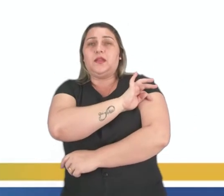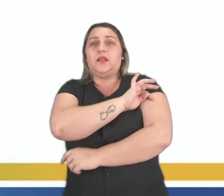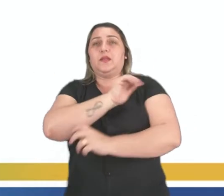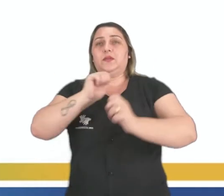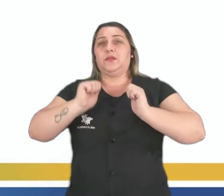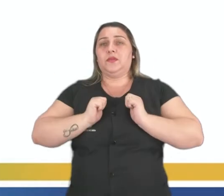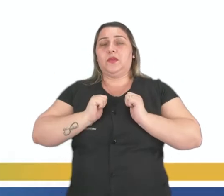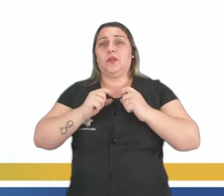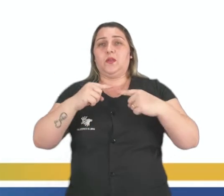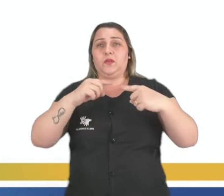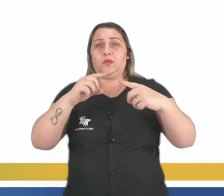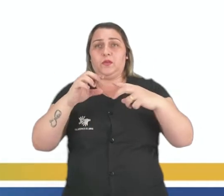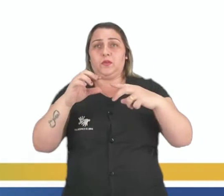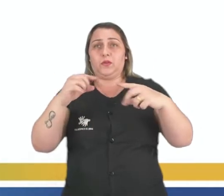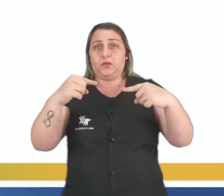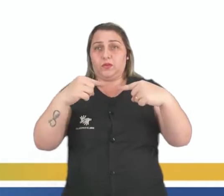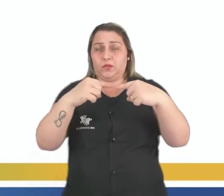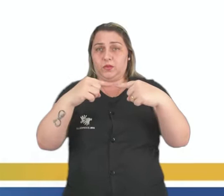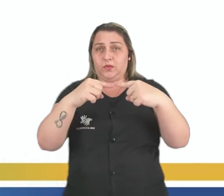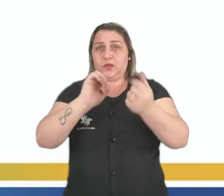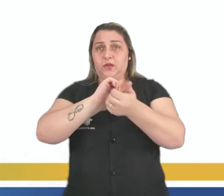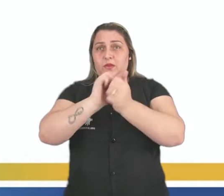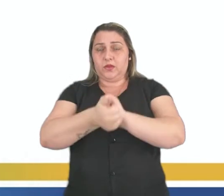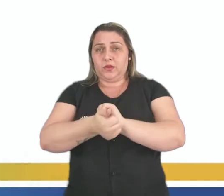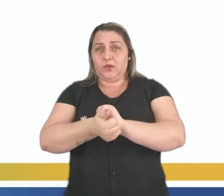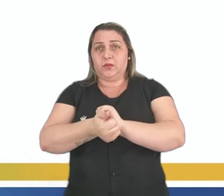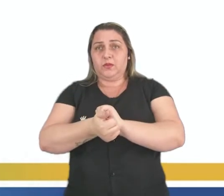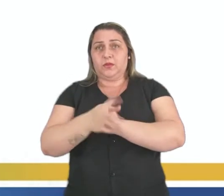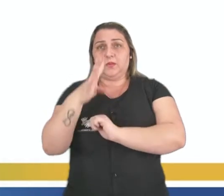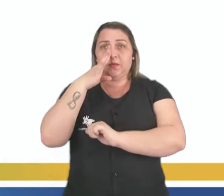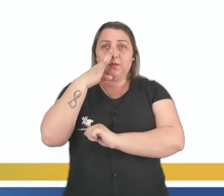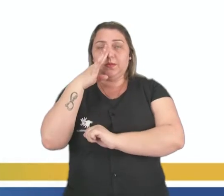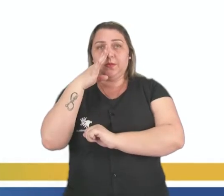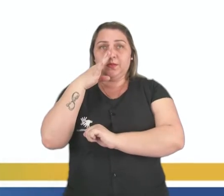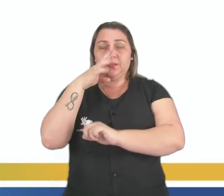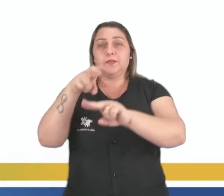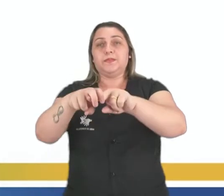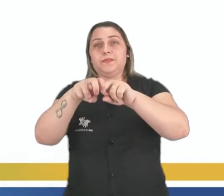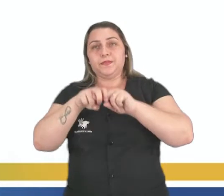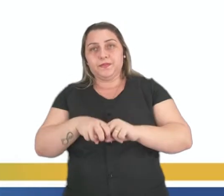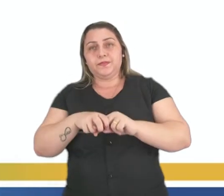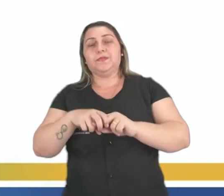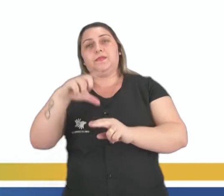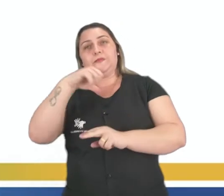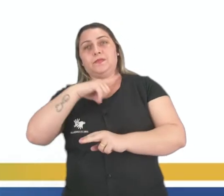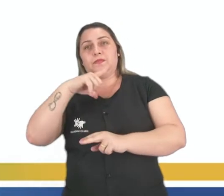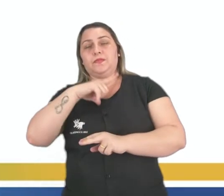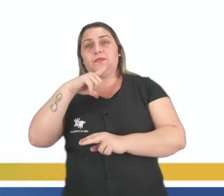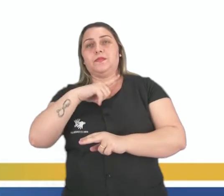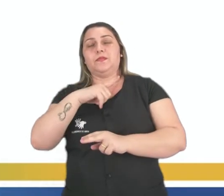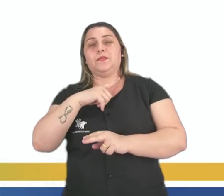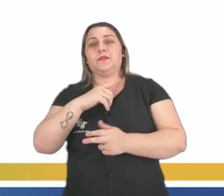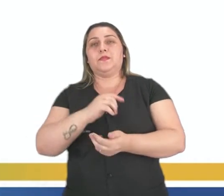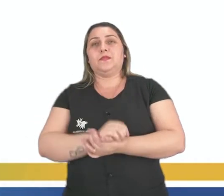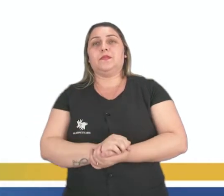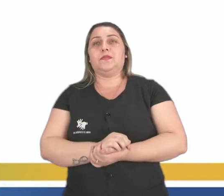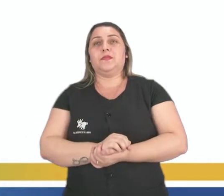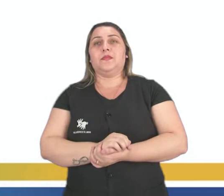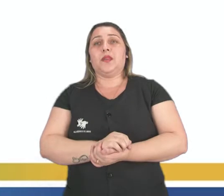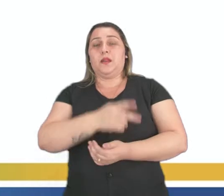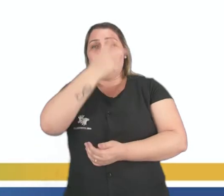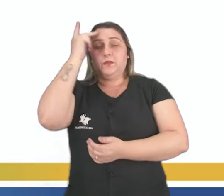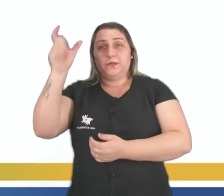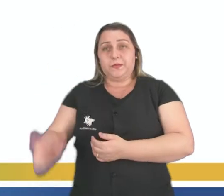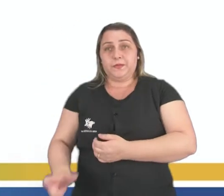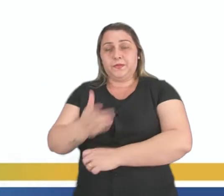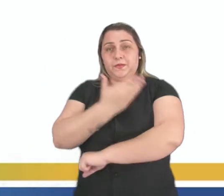uma combinação de esporte e espetáculo, né? Exatamente por isso, exige que o